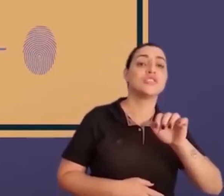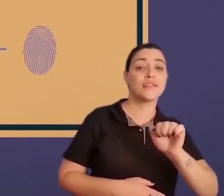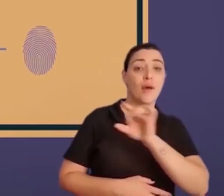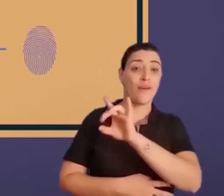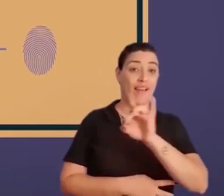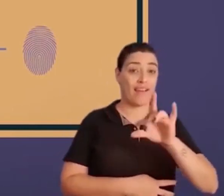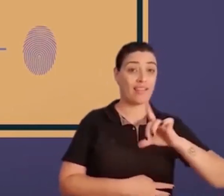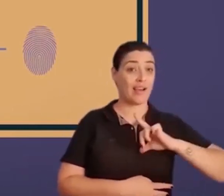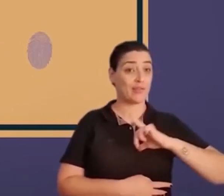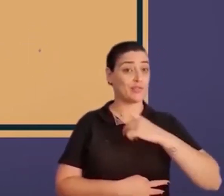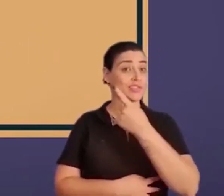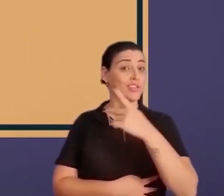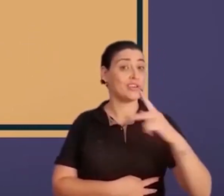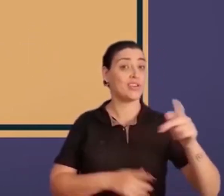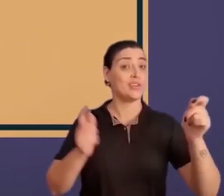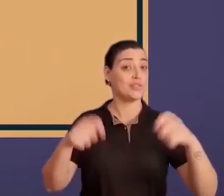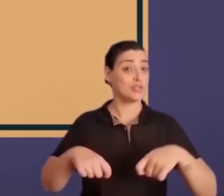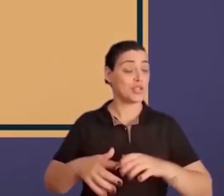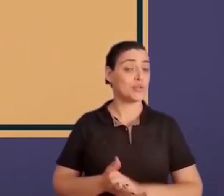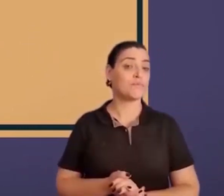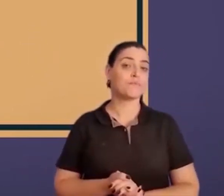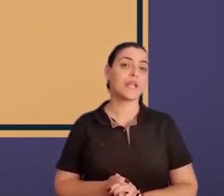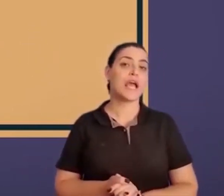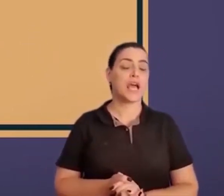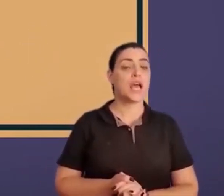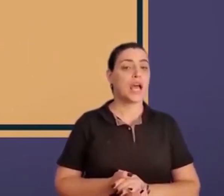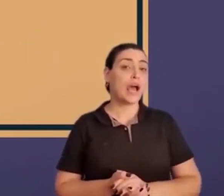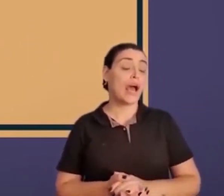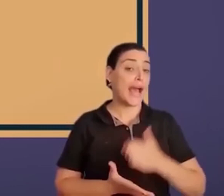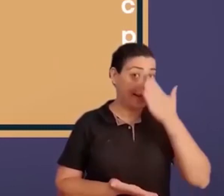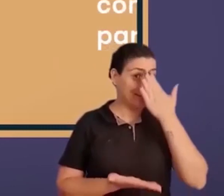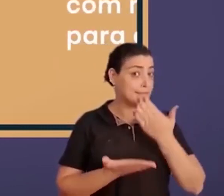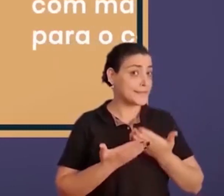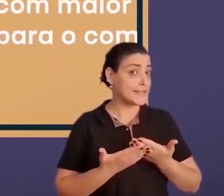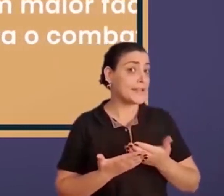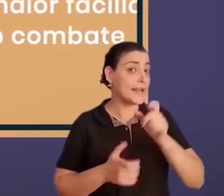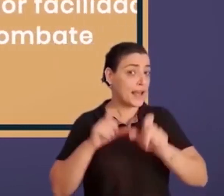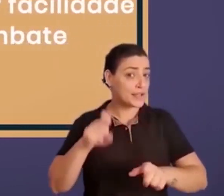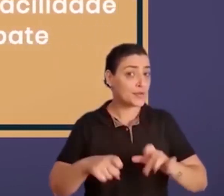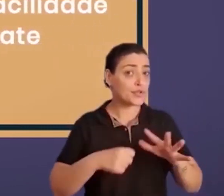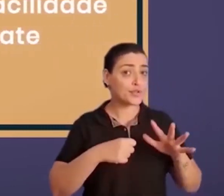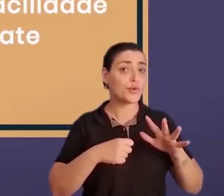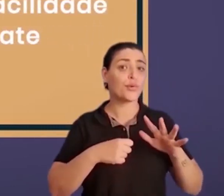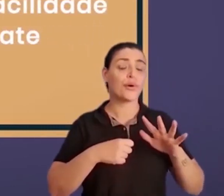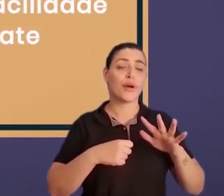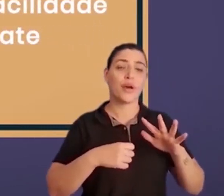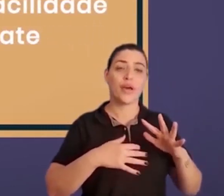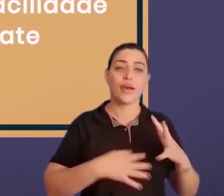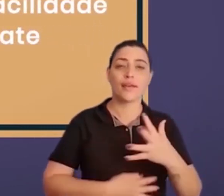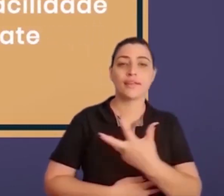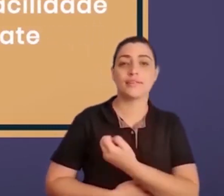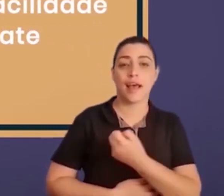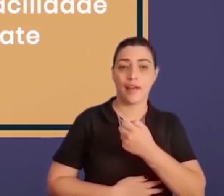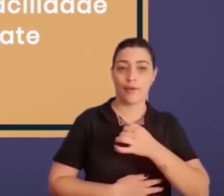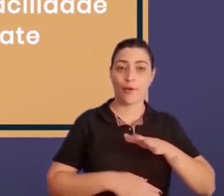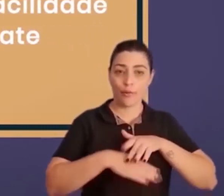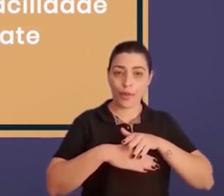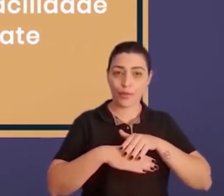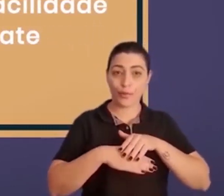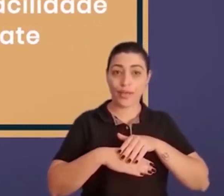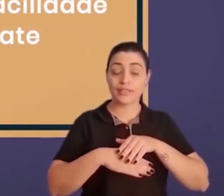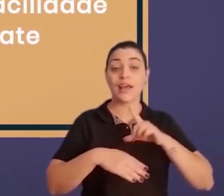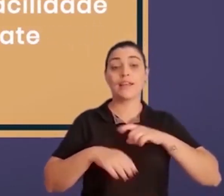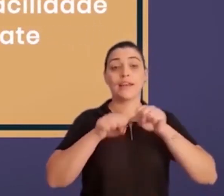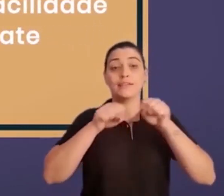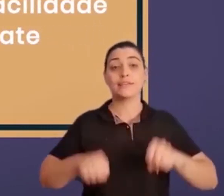Cada um tem os seus. É provável que as pessoas que conseguem superar a doença possuam um sistema imune mais bem preparado ou